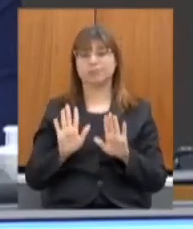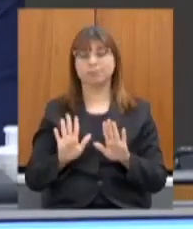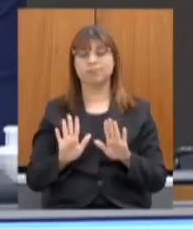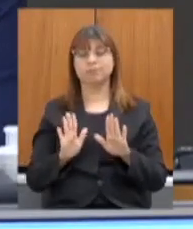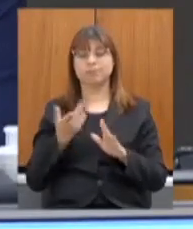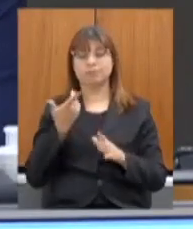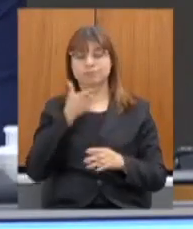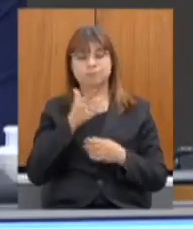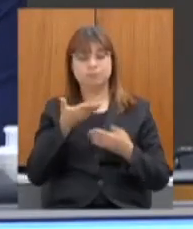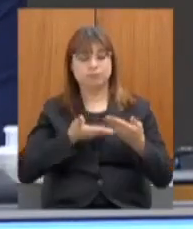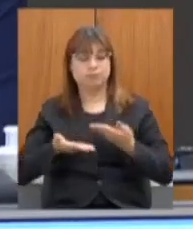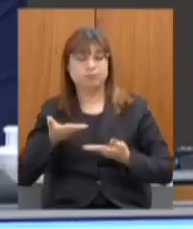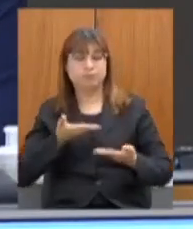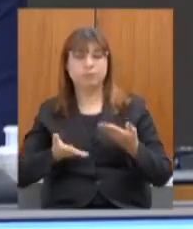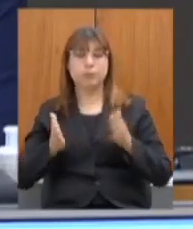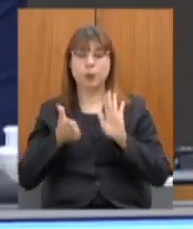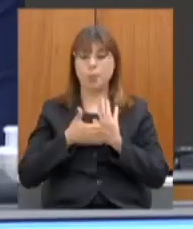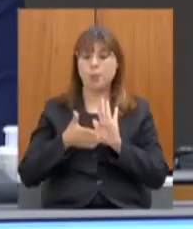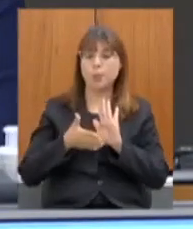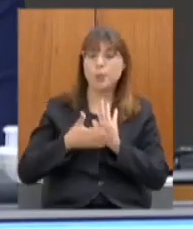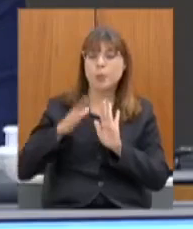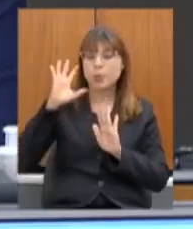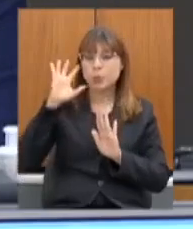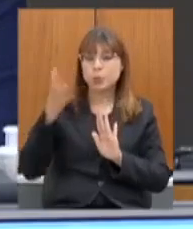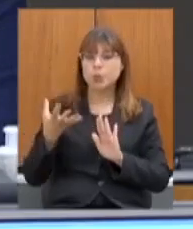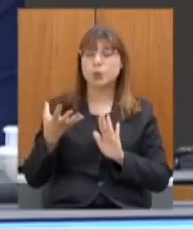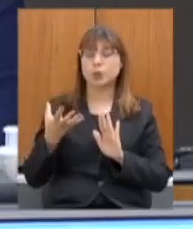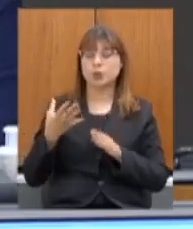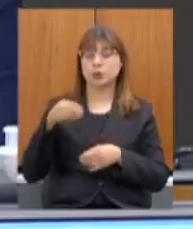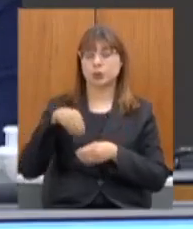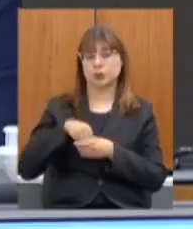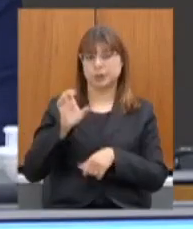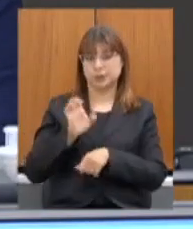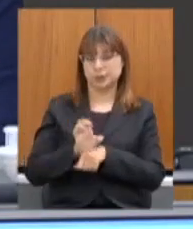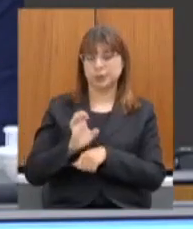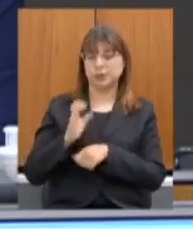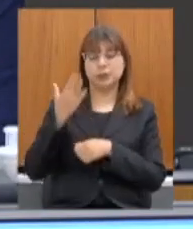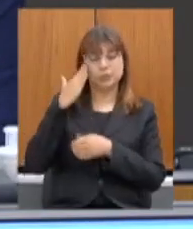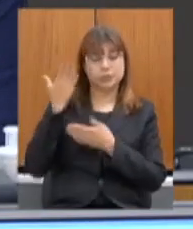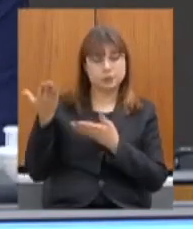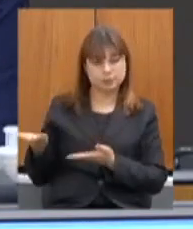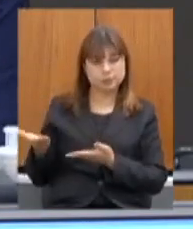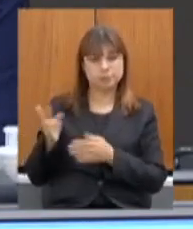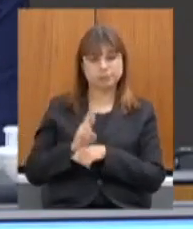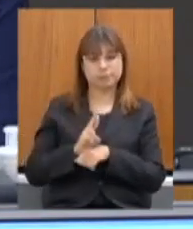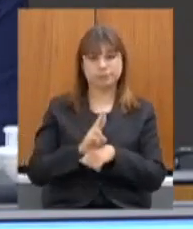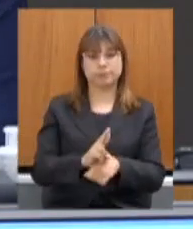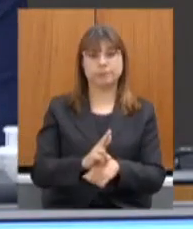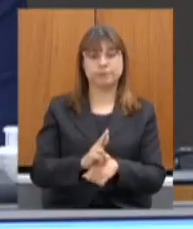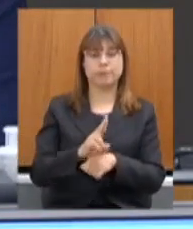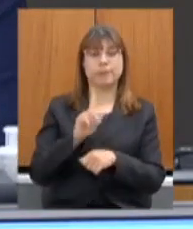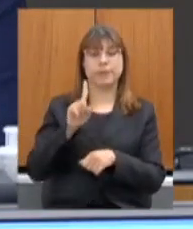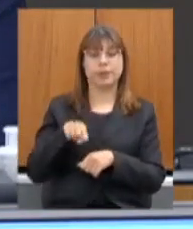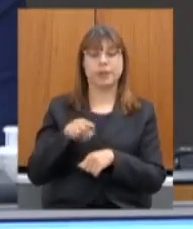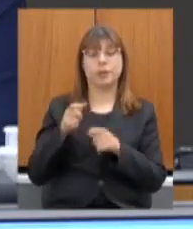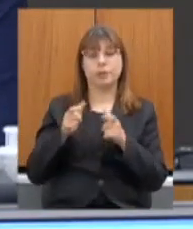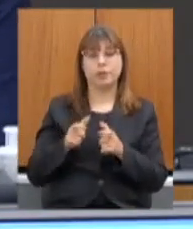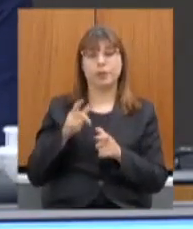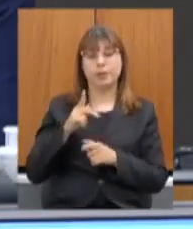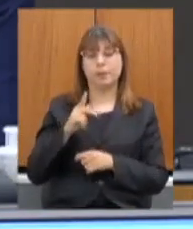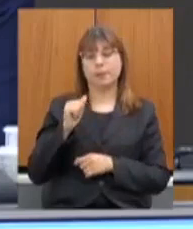propostas, de soluções para o nosso Estado. Sei que o senhor, como um representante, sobretudo, do Alto Paranaíba, tem